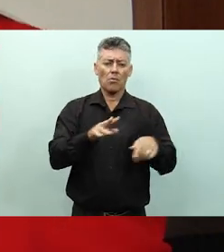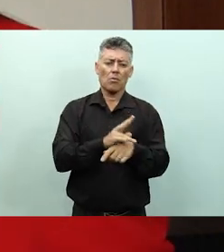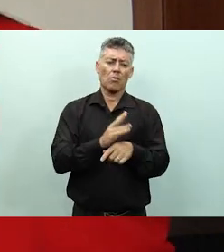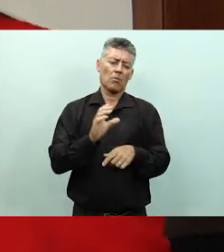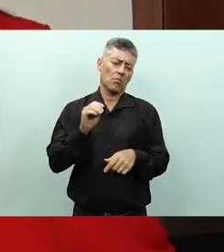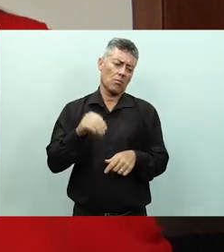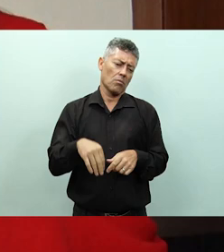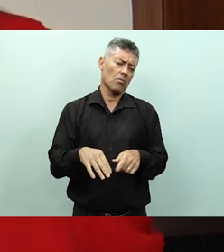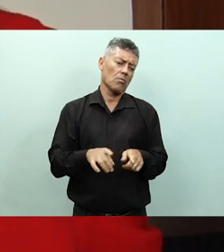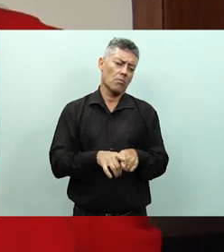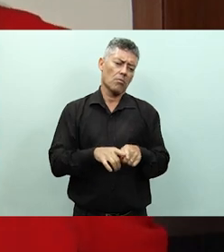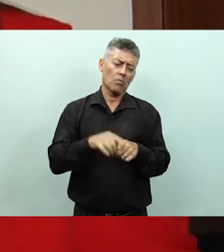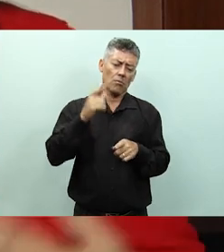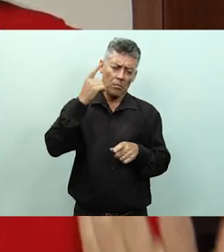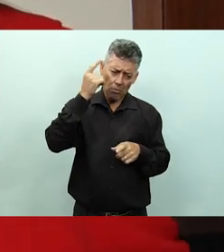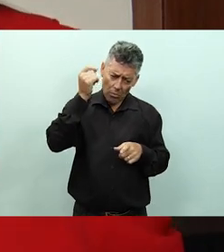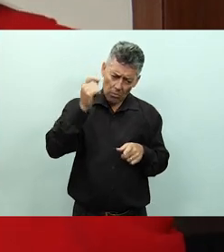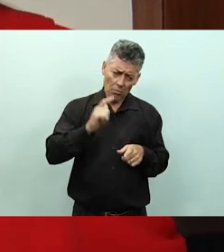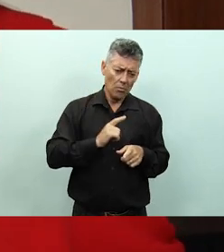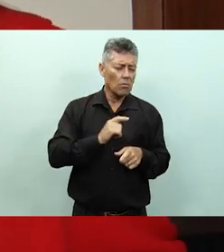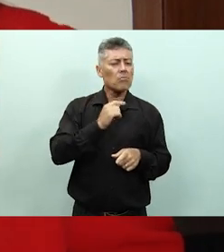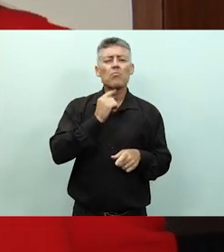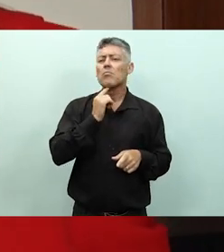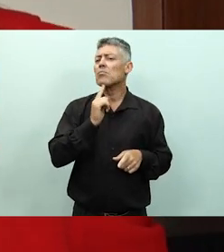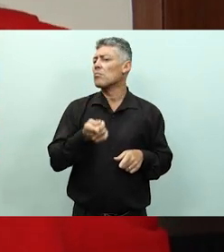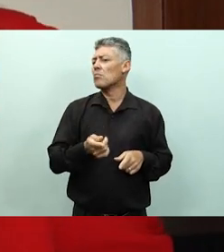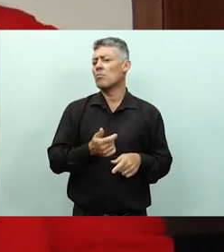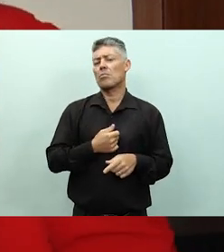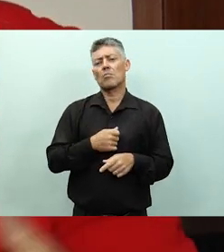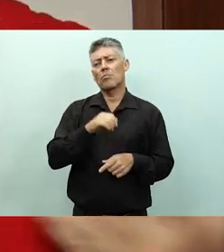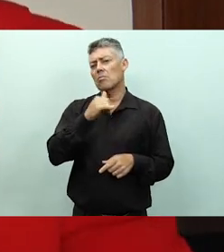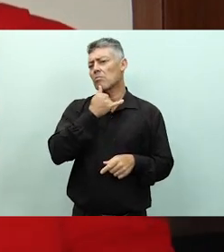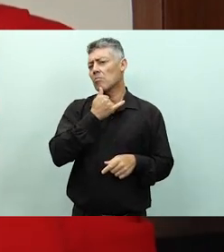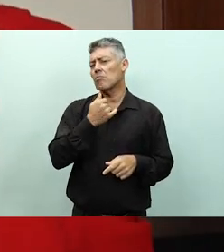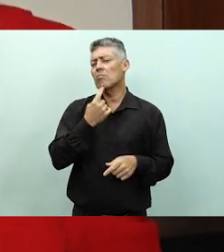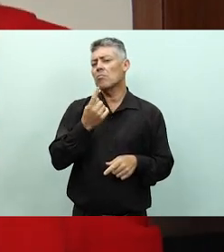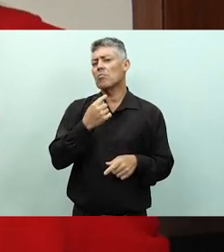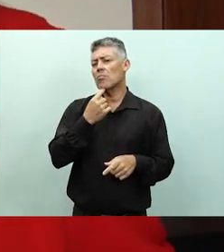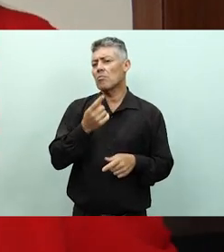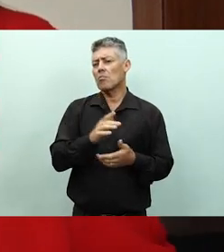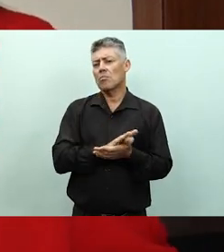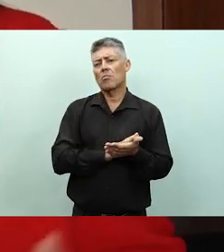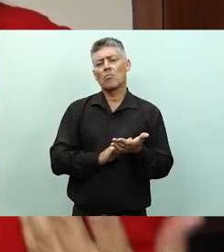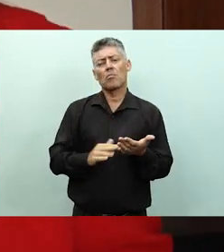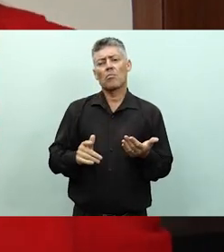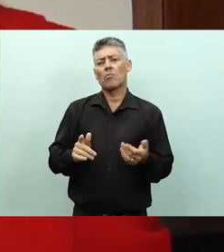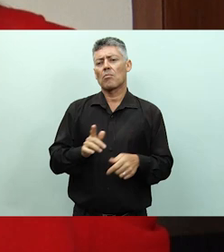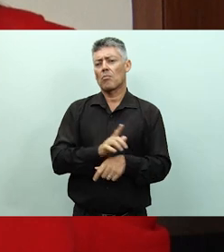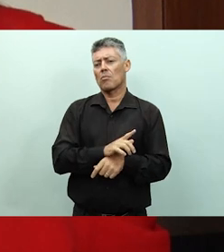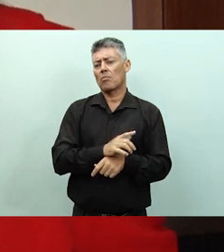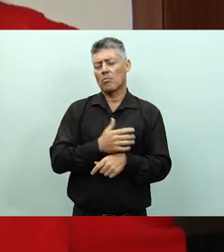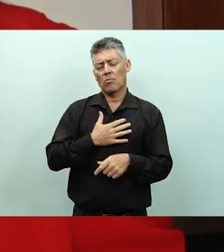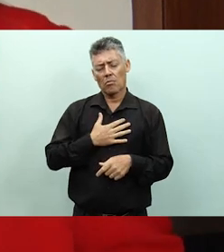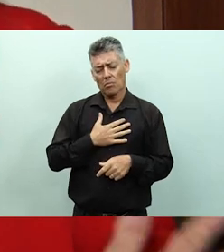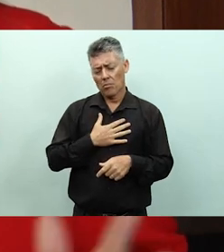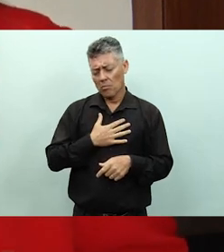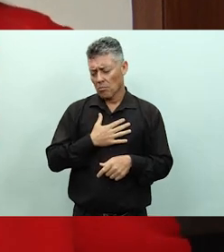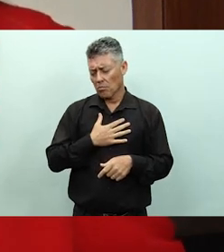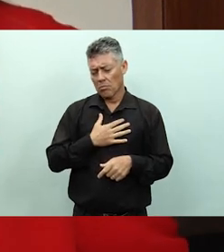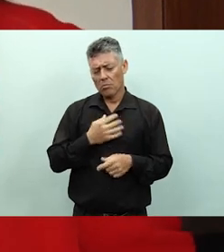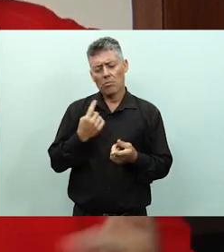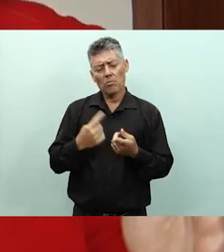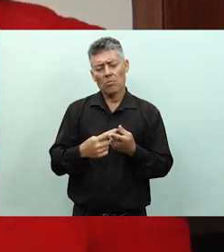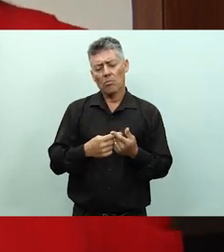mesa diretora da Câmara, tomou posse, mas infelizmente não conseguiu exercer o mandato como ela gostaria,